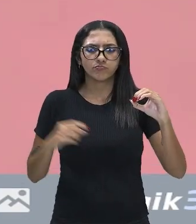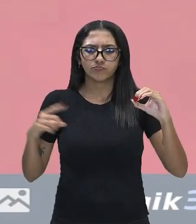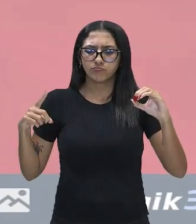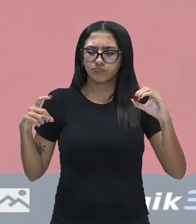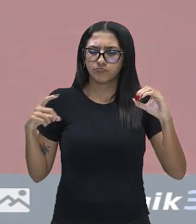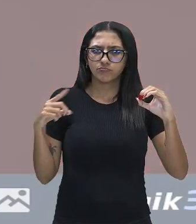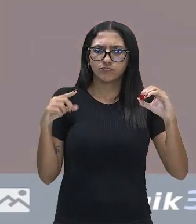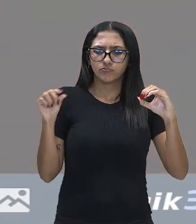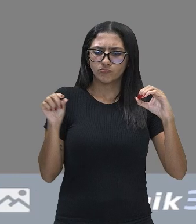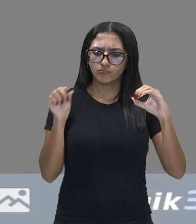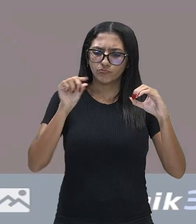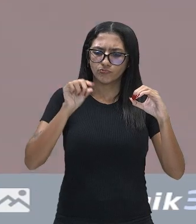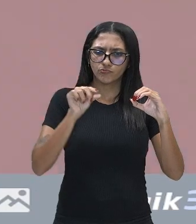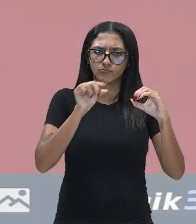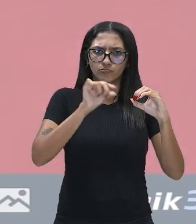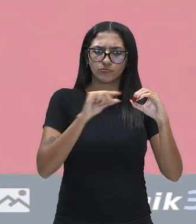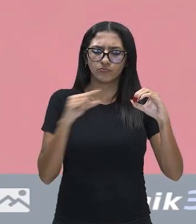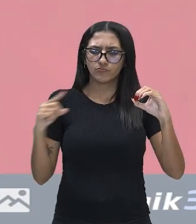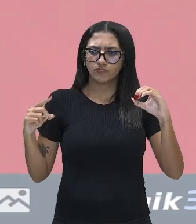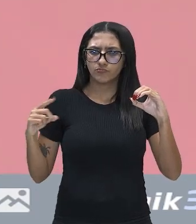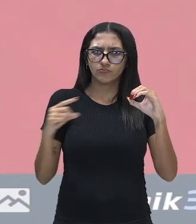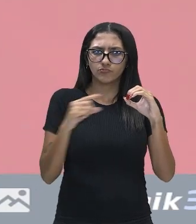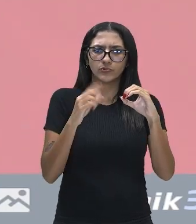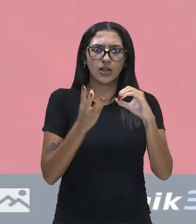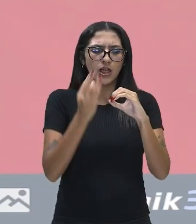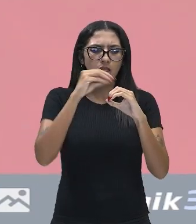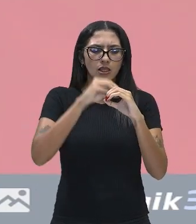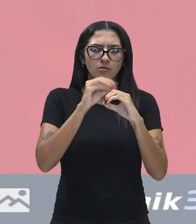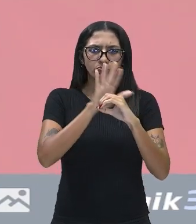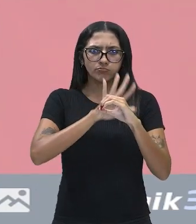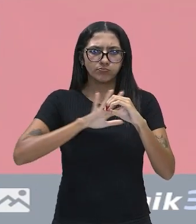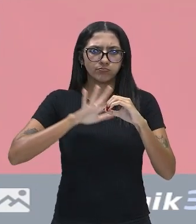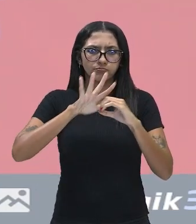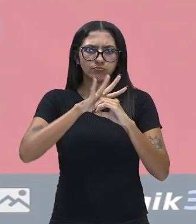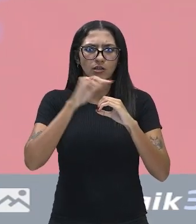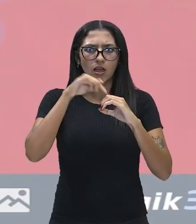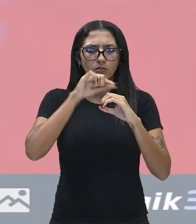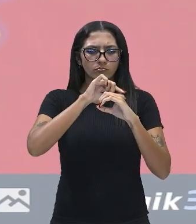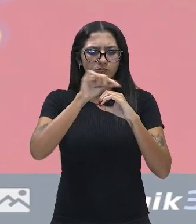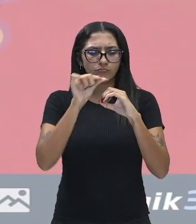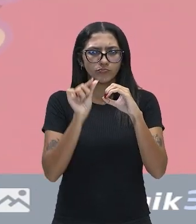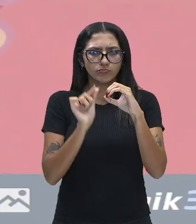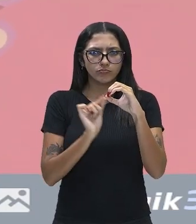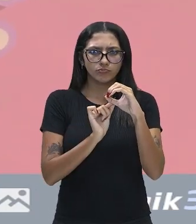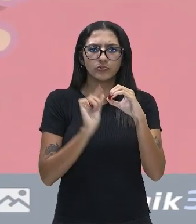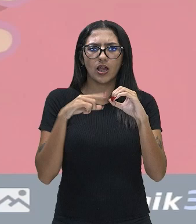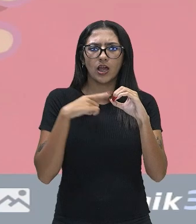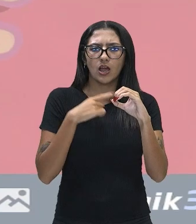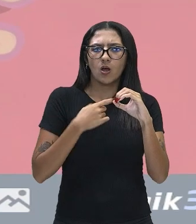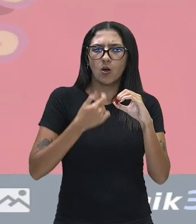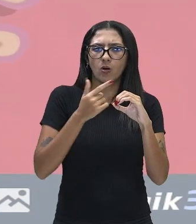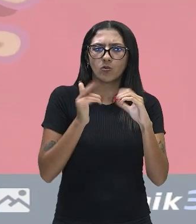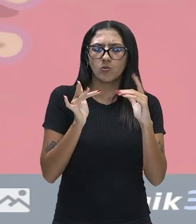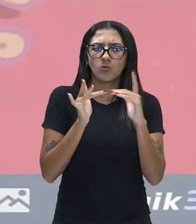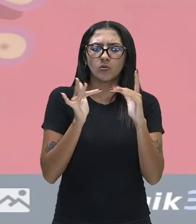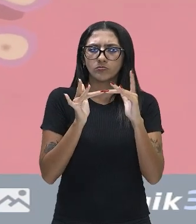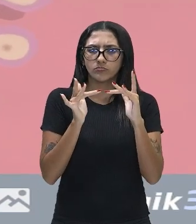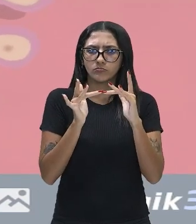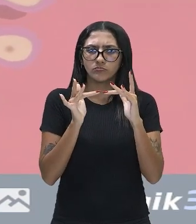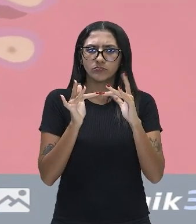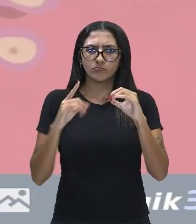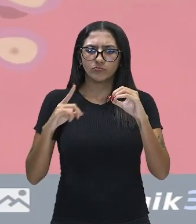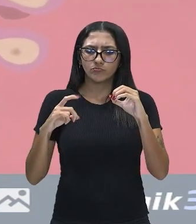pela tuba uterina, porque o nosso ovócito secundário ele vai estar, né, próximo lá da tuba.